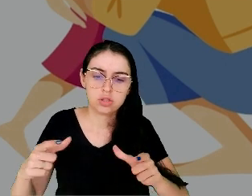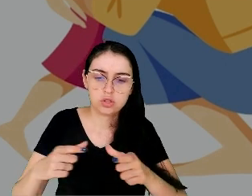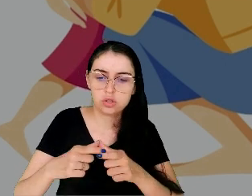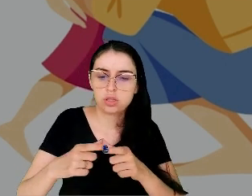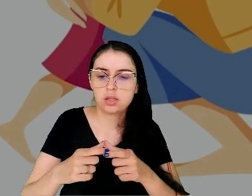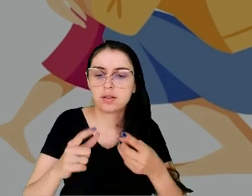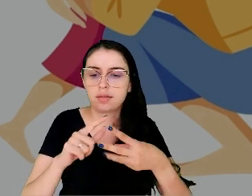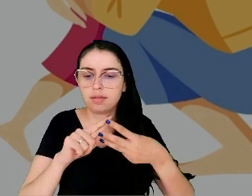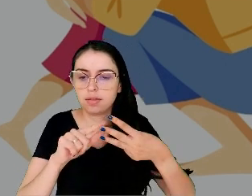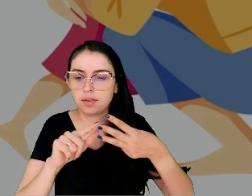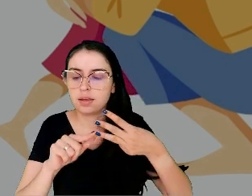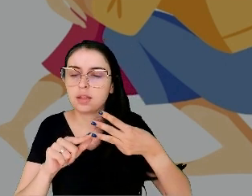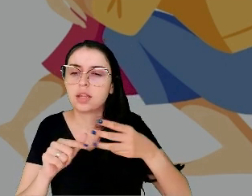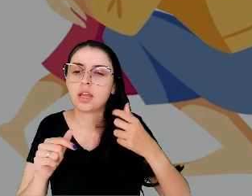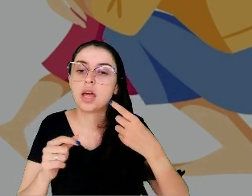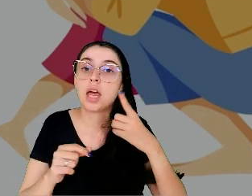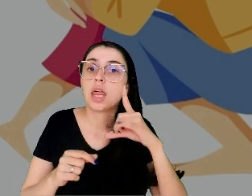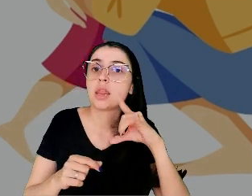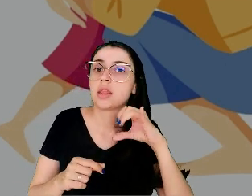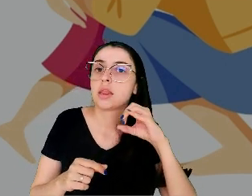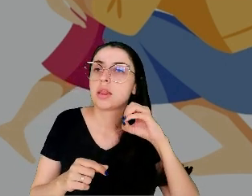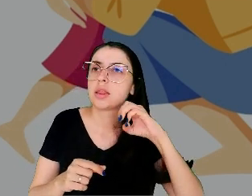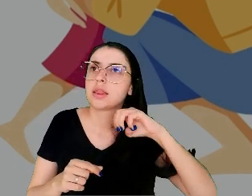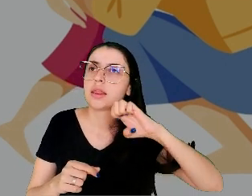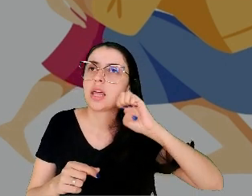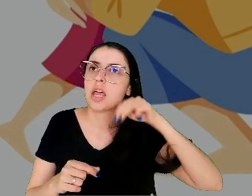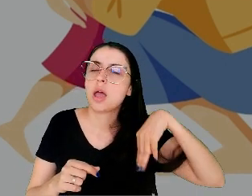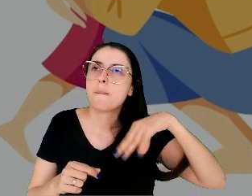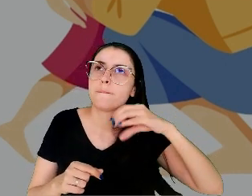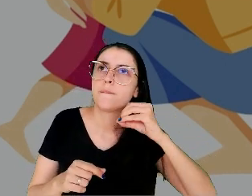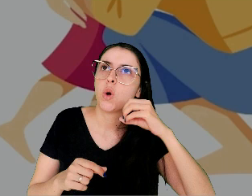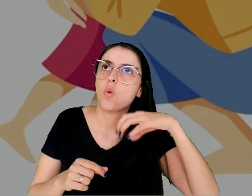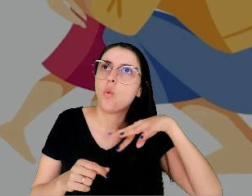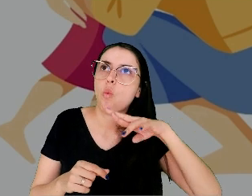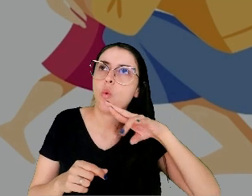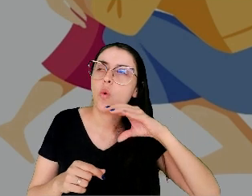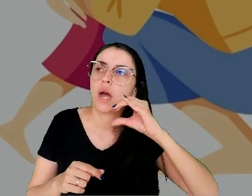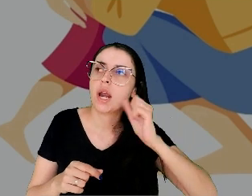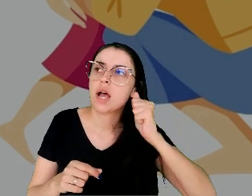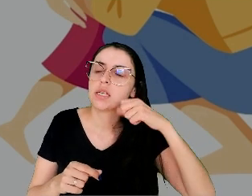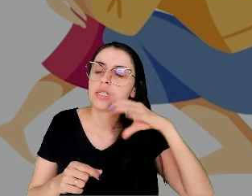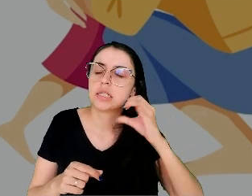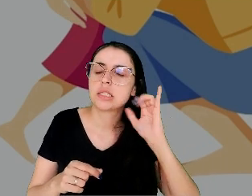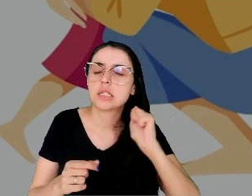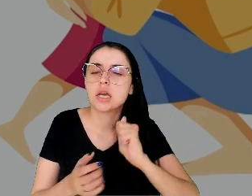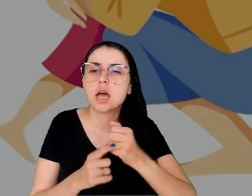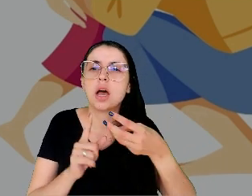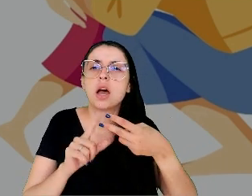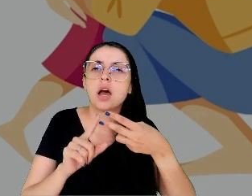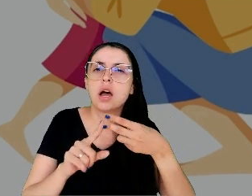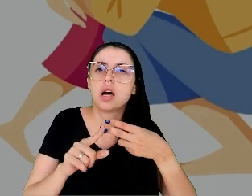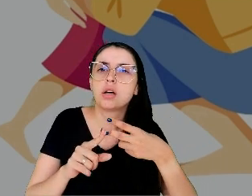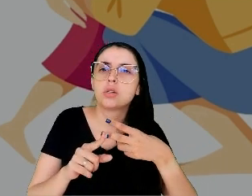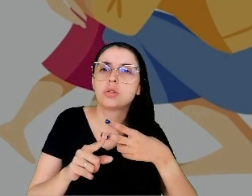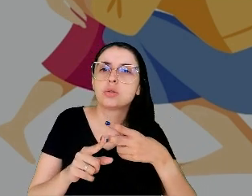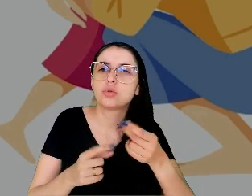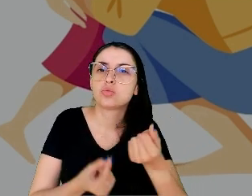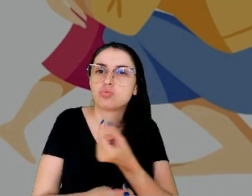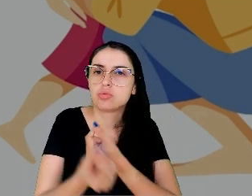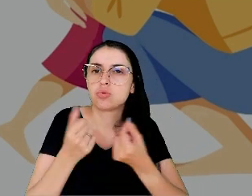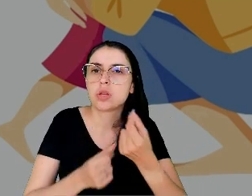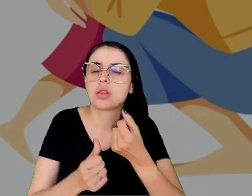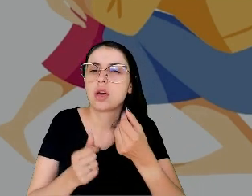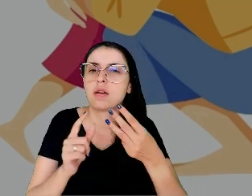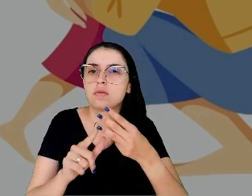democracia, desenvolvimento sustentável e saúde coincide com a própria luta